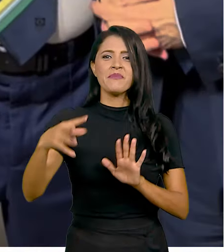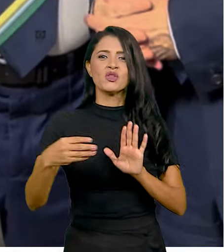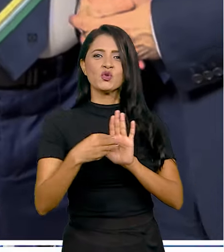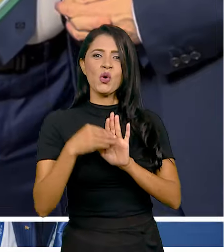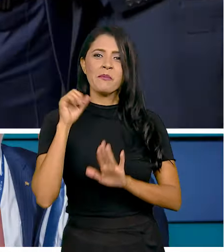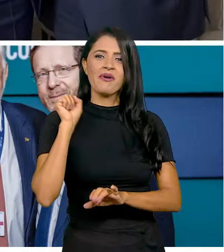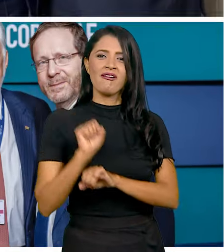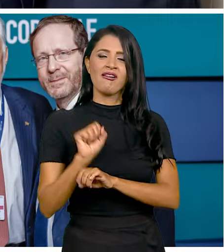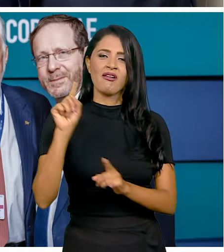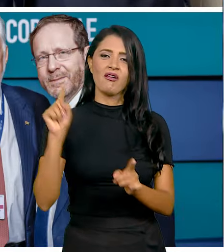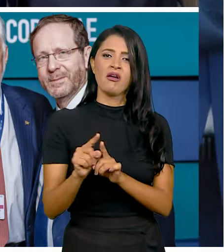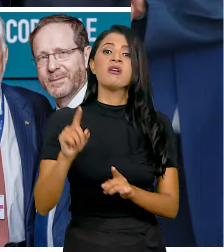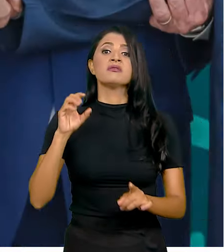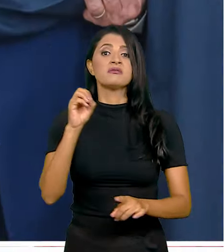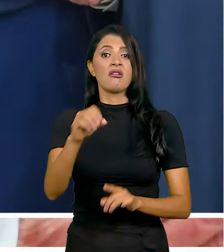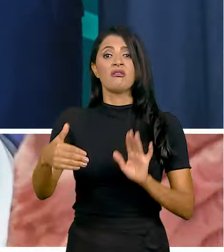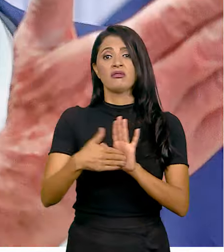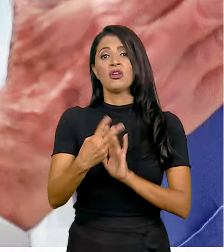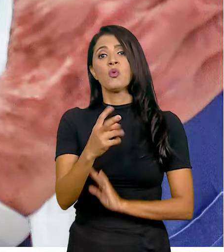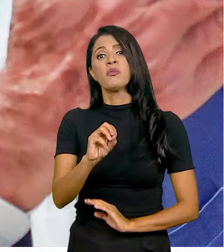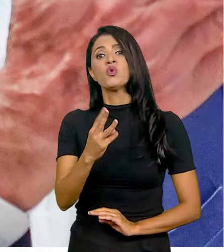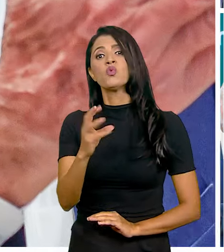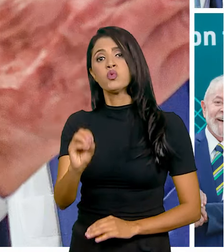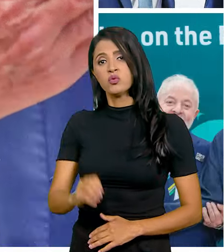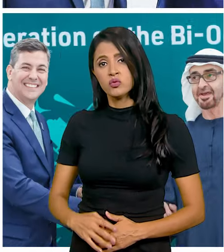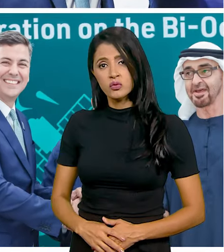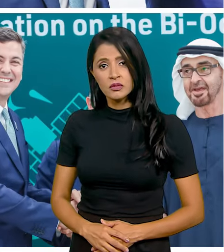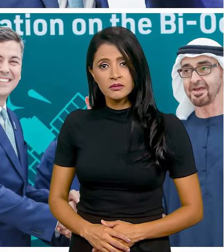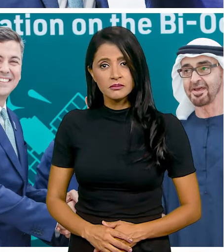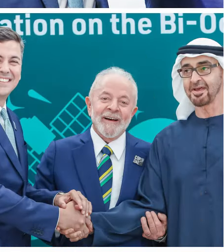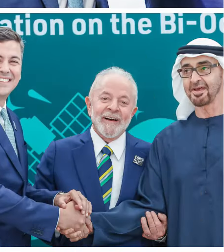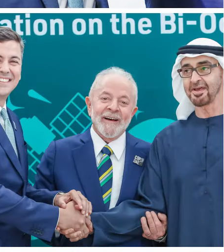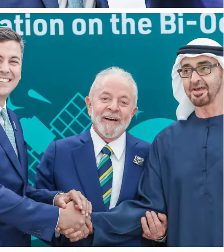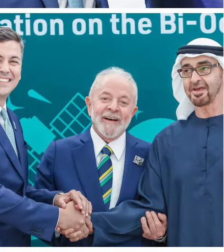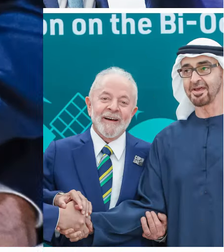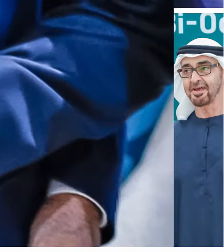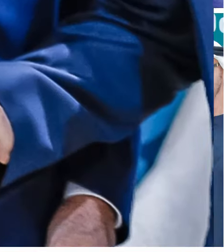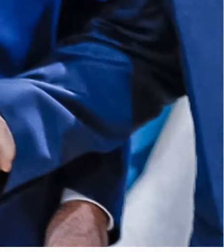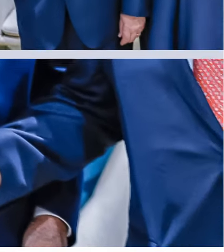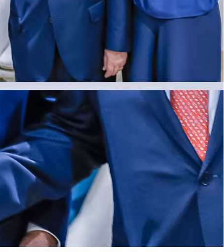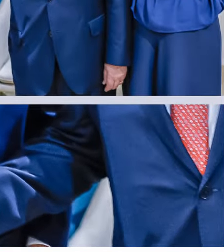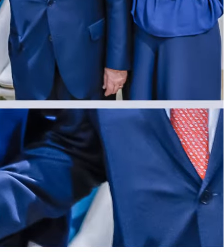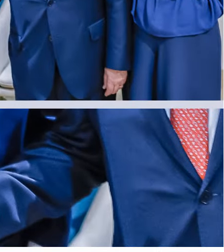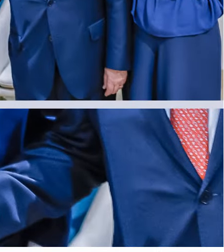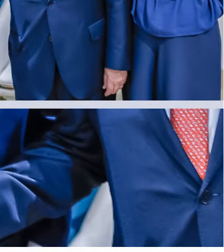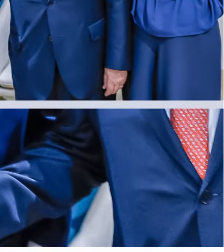desmatamento na Amazônia e vamos zerá-lo até 2030.